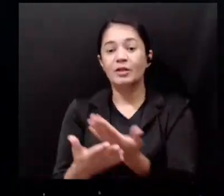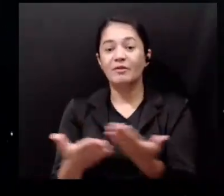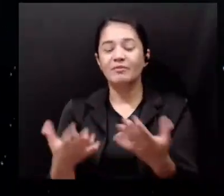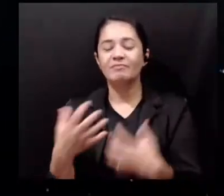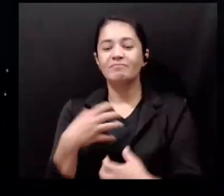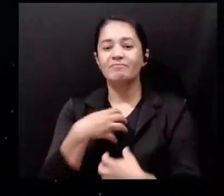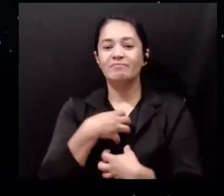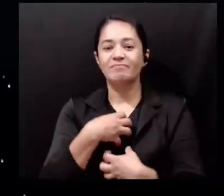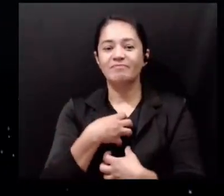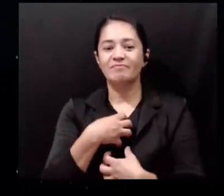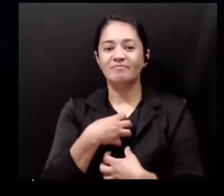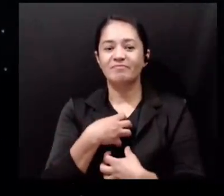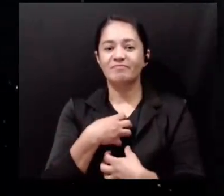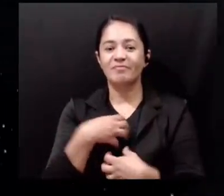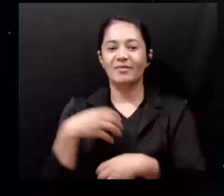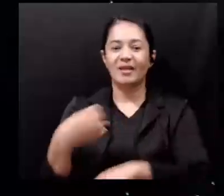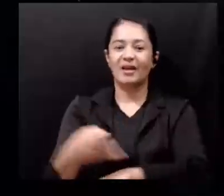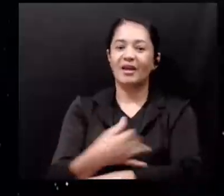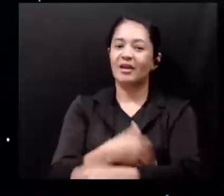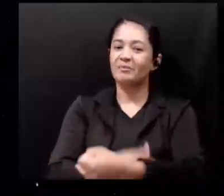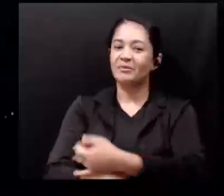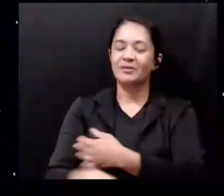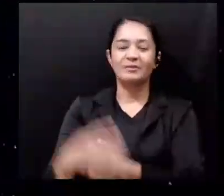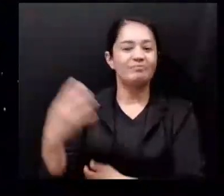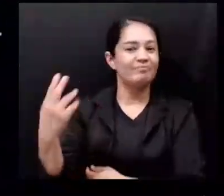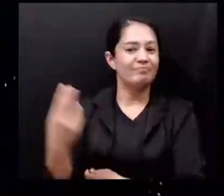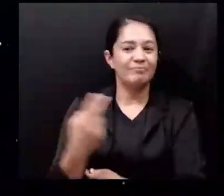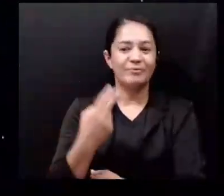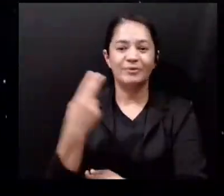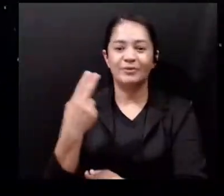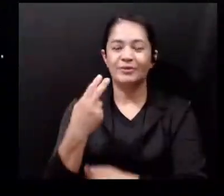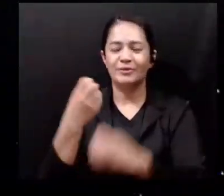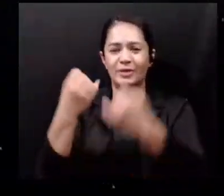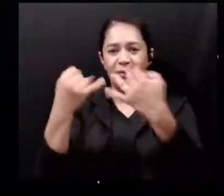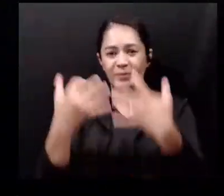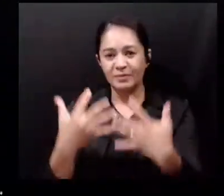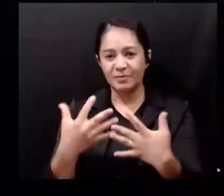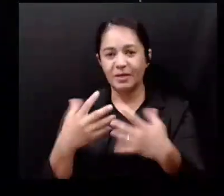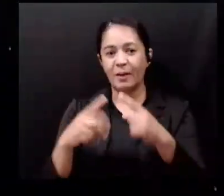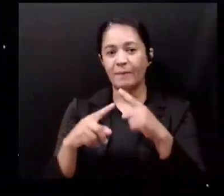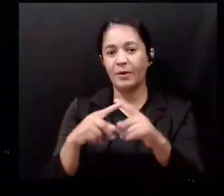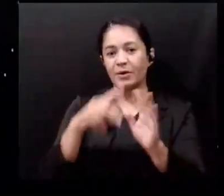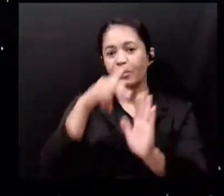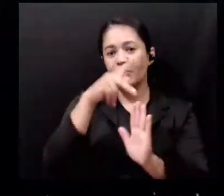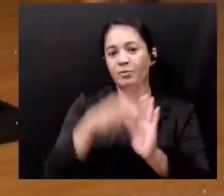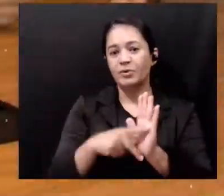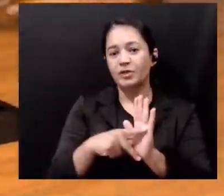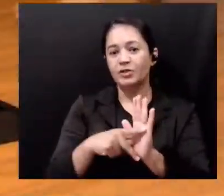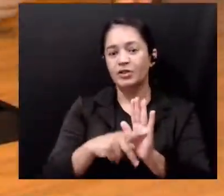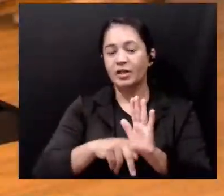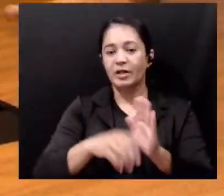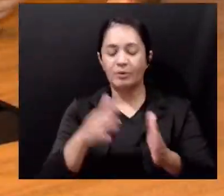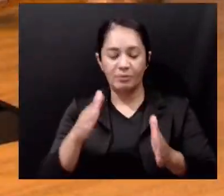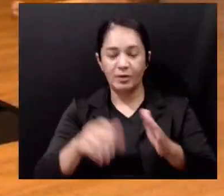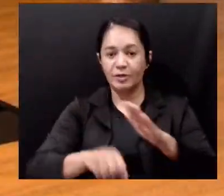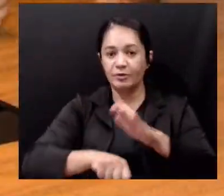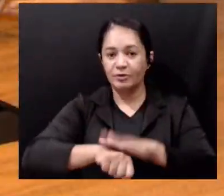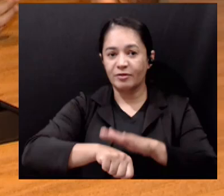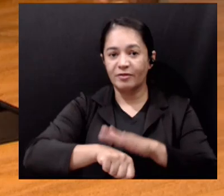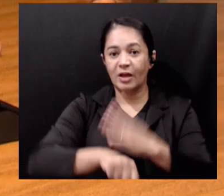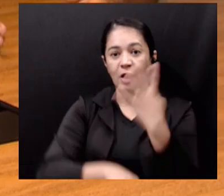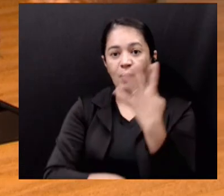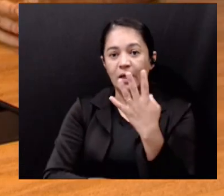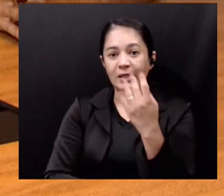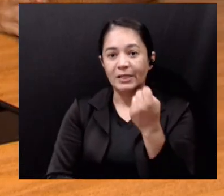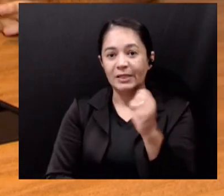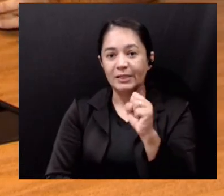é indescritível, né? Assim, o projeto ele é feito em 48 horas, então, todo mundo correria com o tempo para